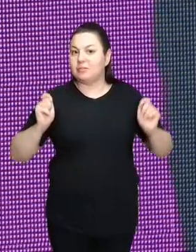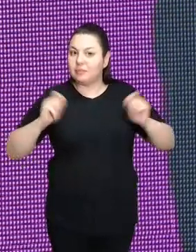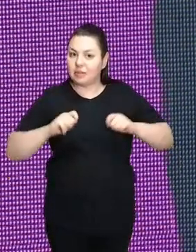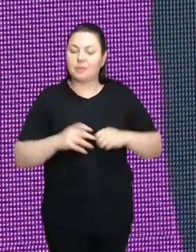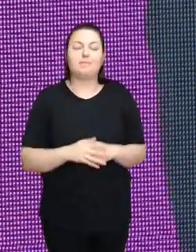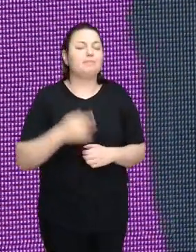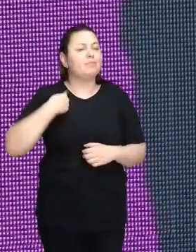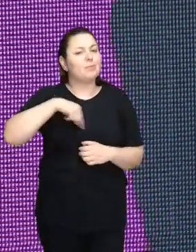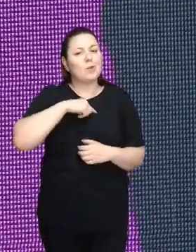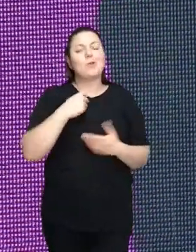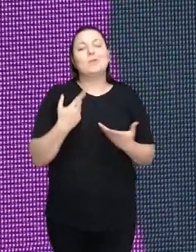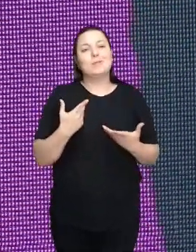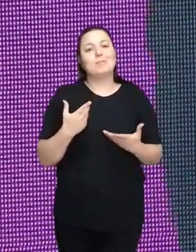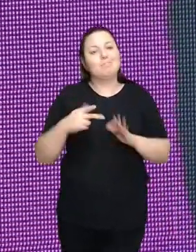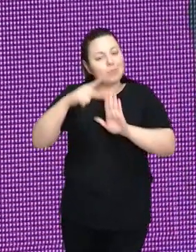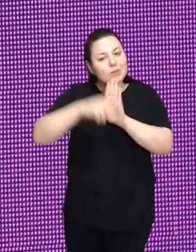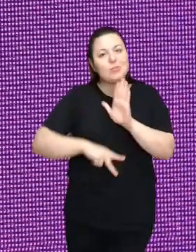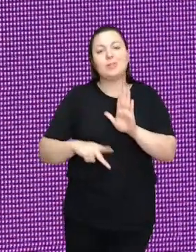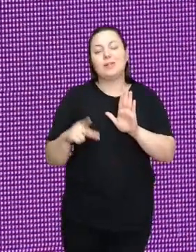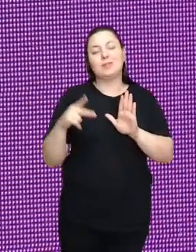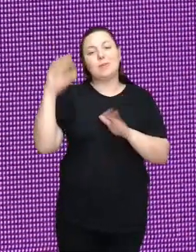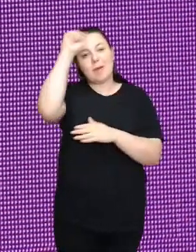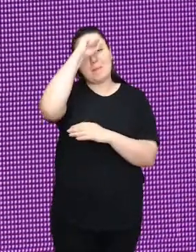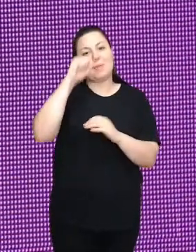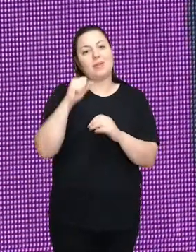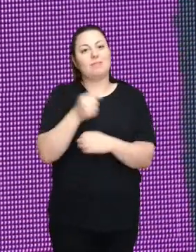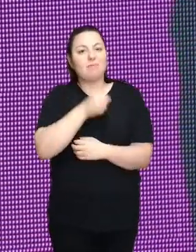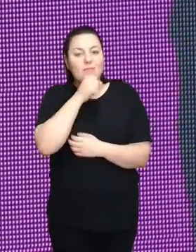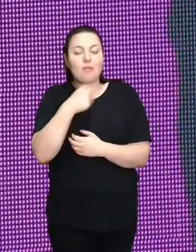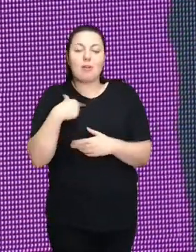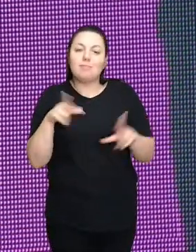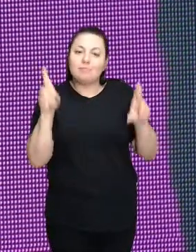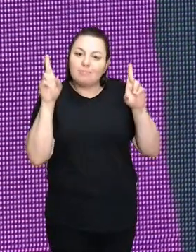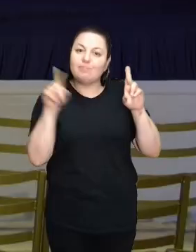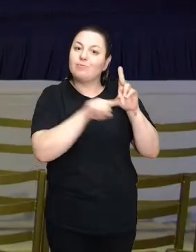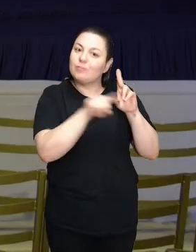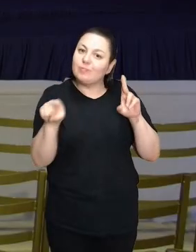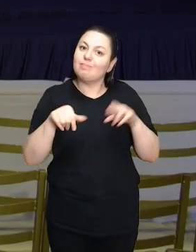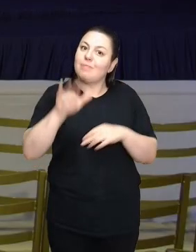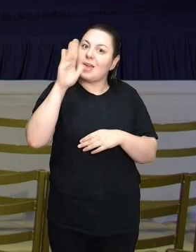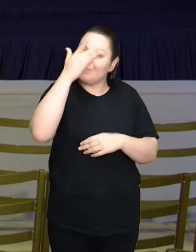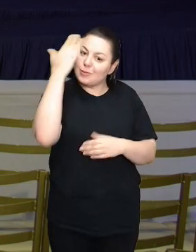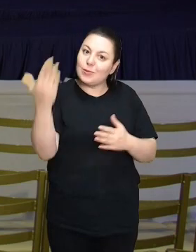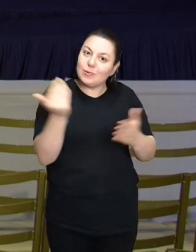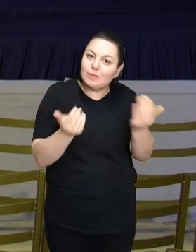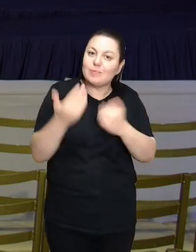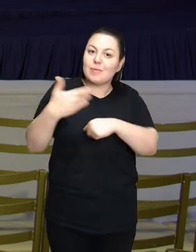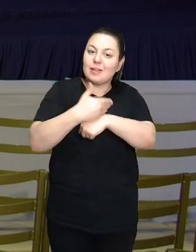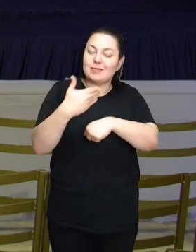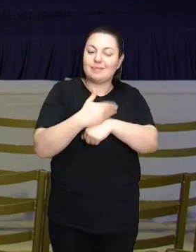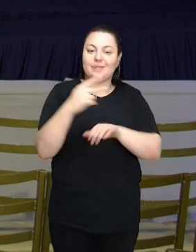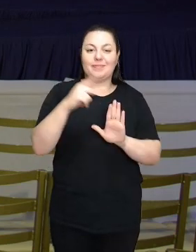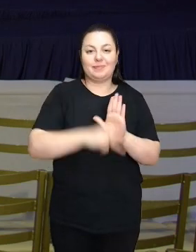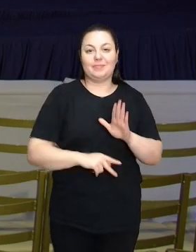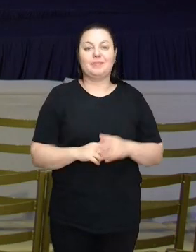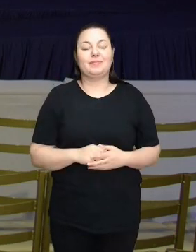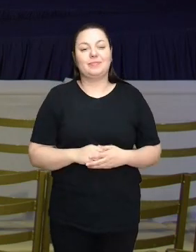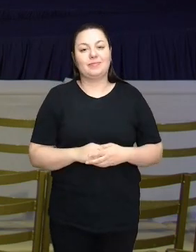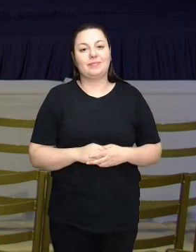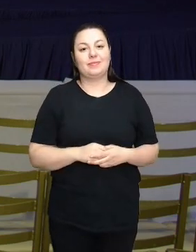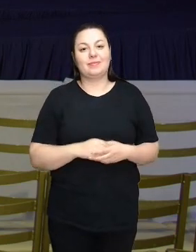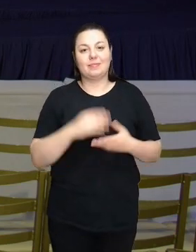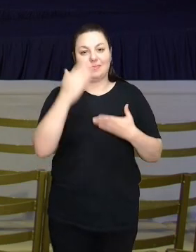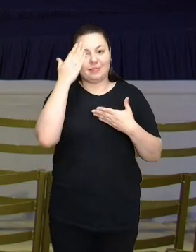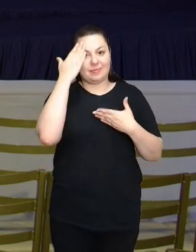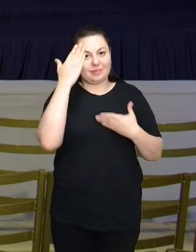eu ficaria muito grato de sair daqui hoje com mais gente participando do projeto. Obrigada, Rodrigo. Vai lá, Jirandir. Eu